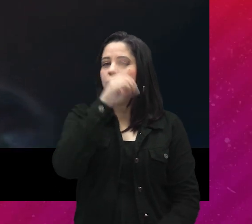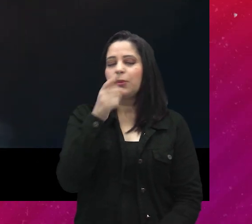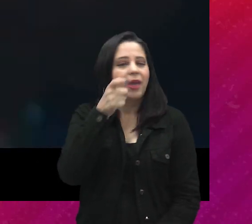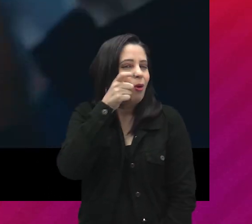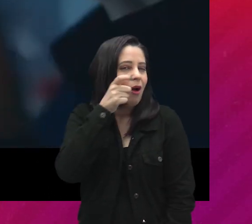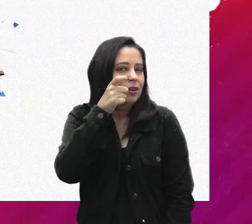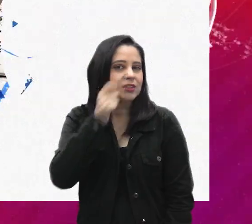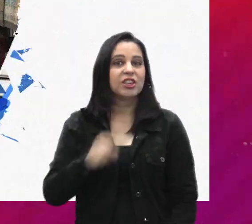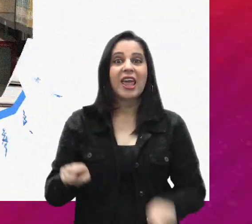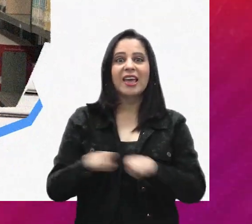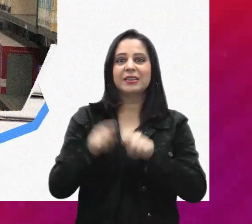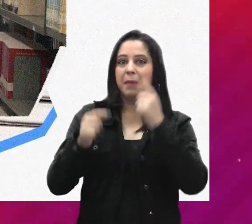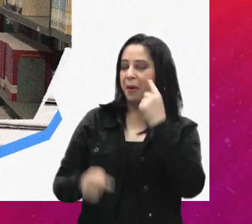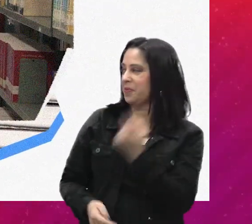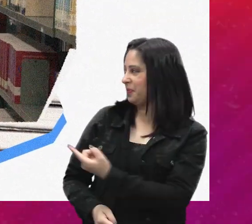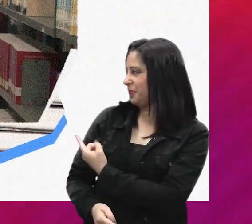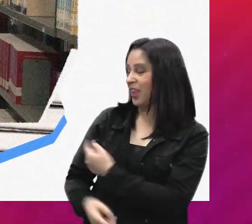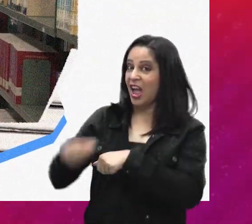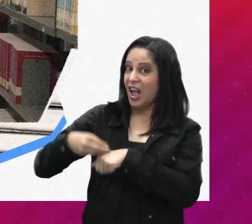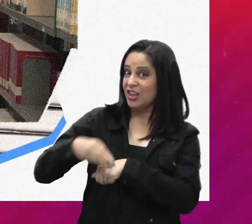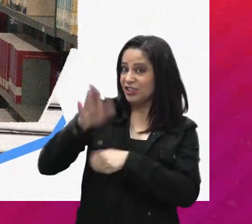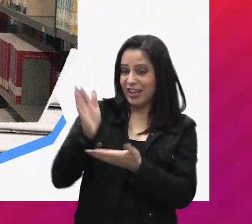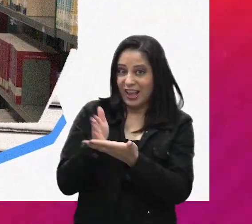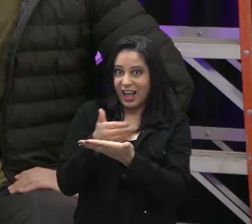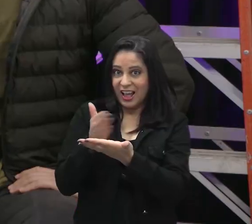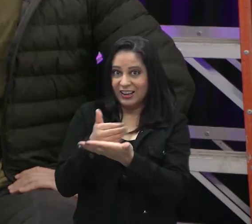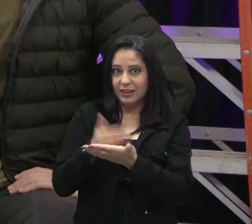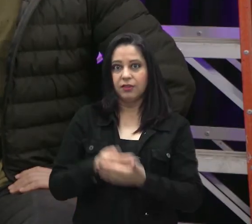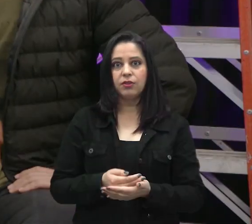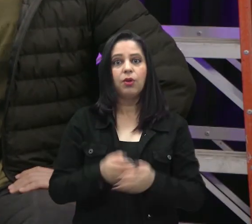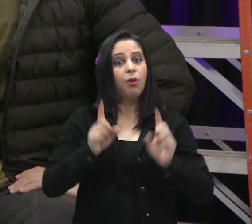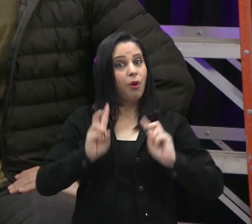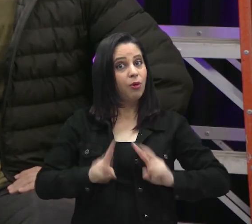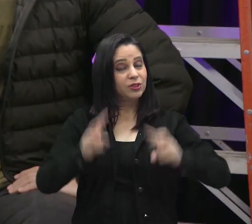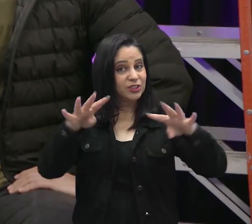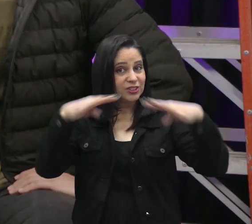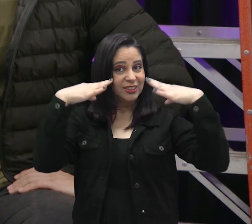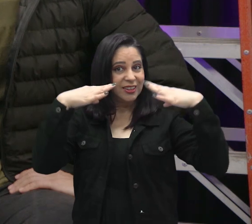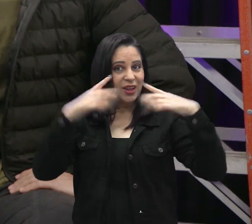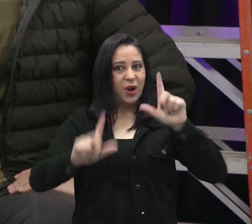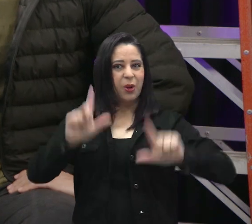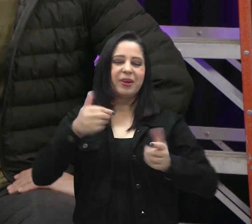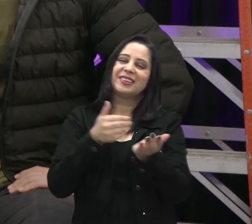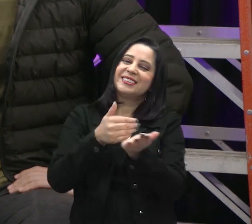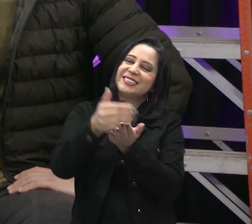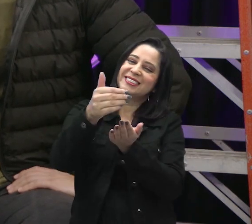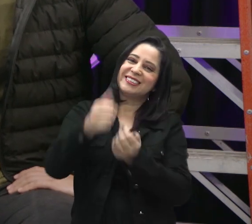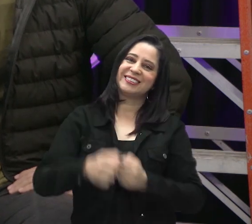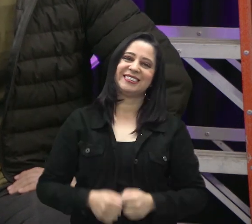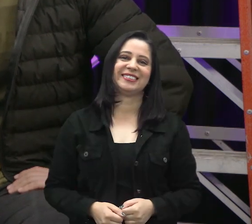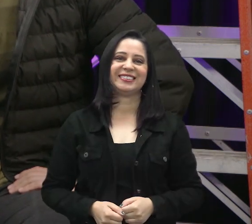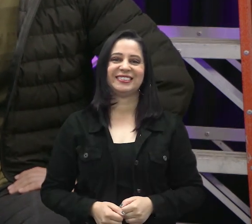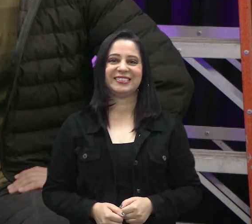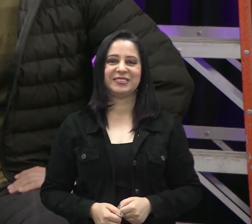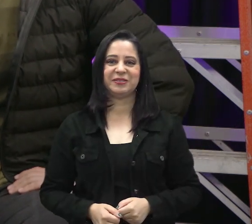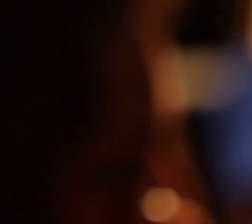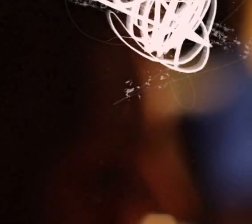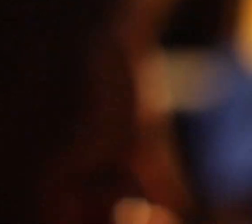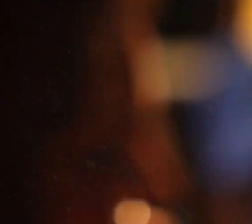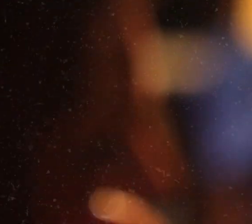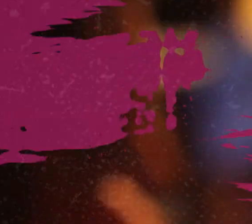fim de semana, e tem na biblioteca Dica Literária. Então, ó, você fica por aqui porque o Conexão Cultura tá só começando.